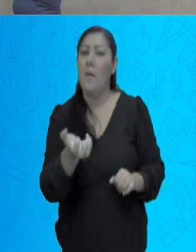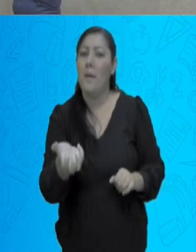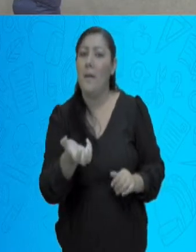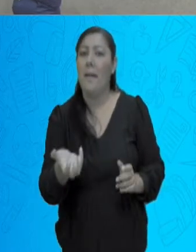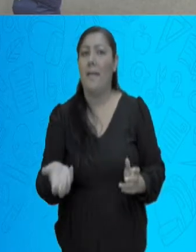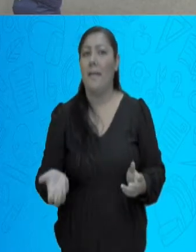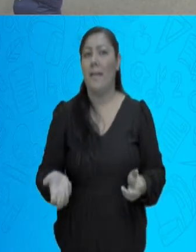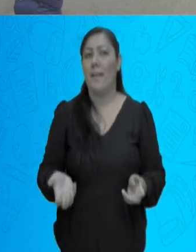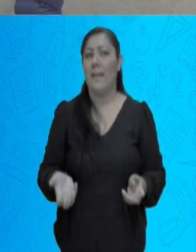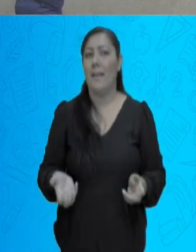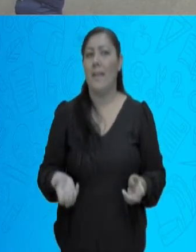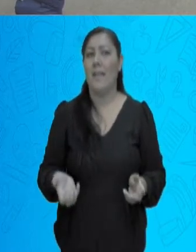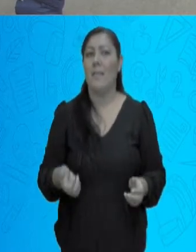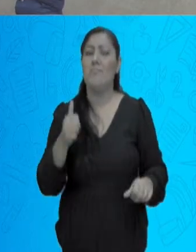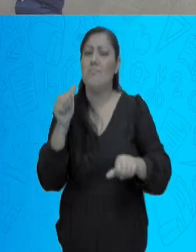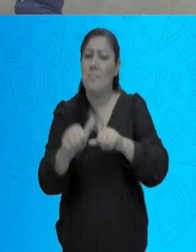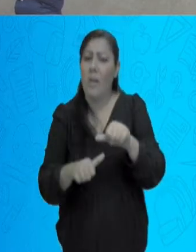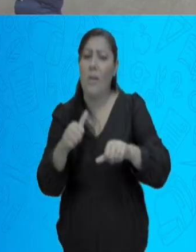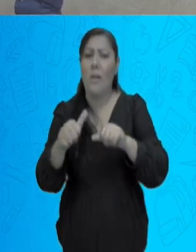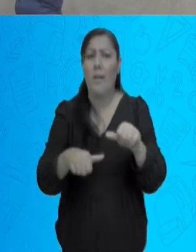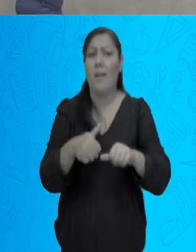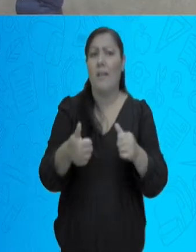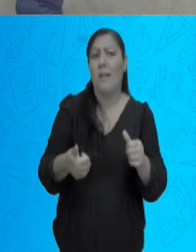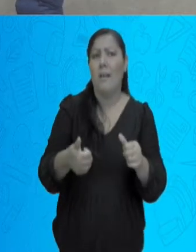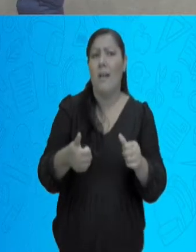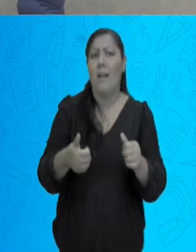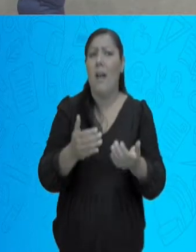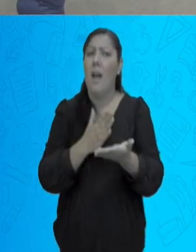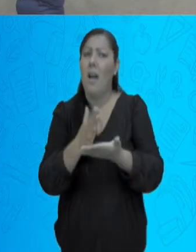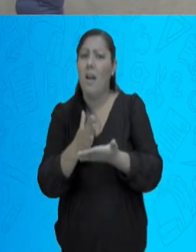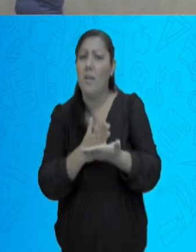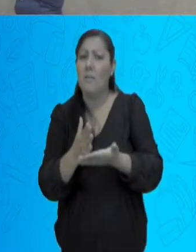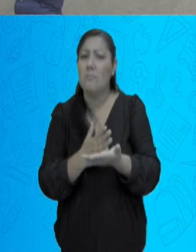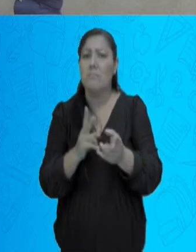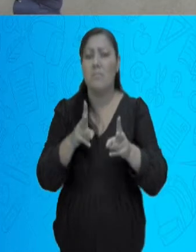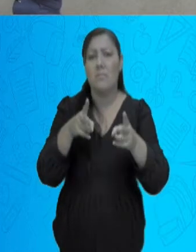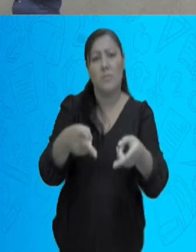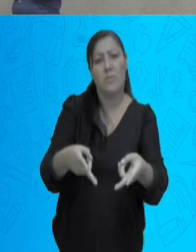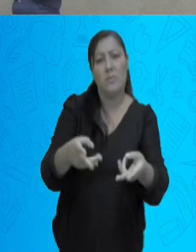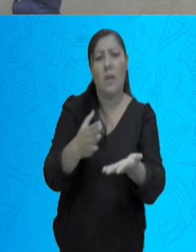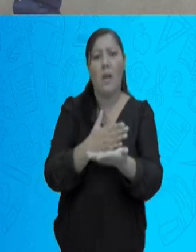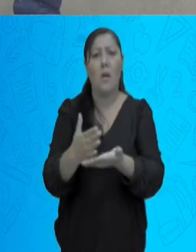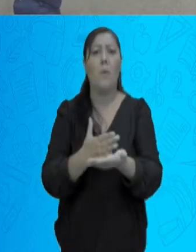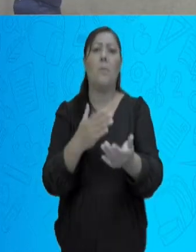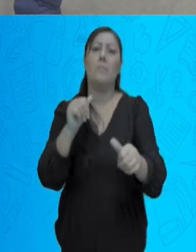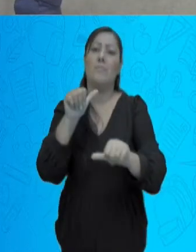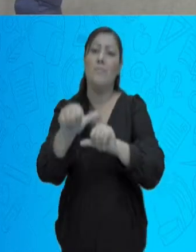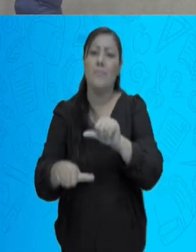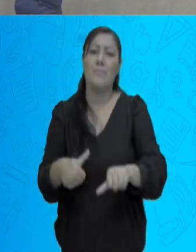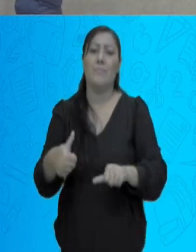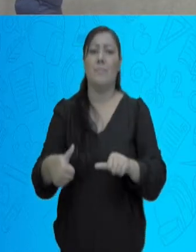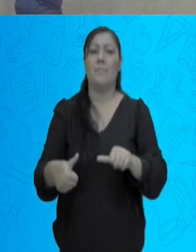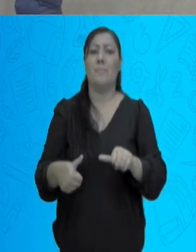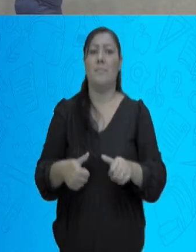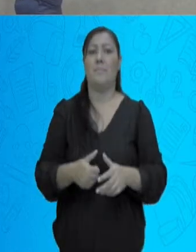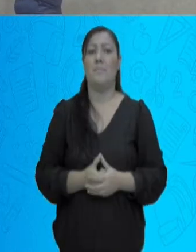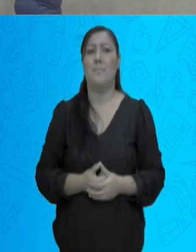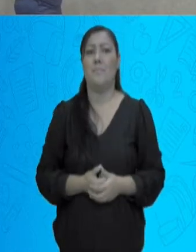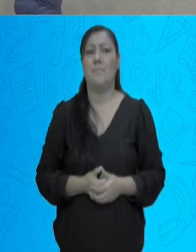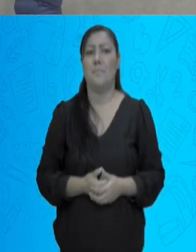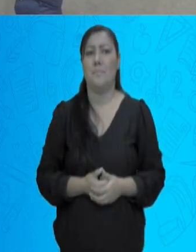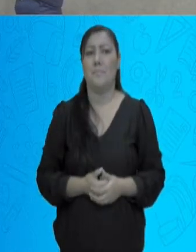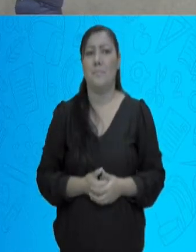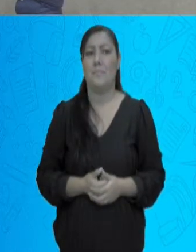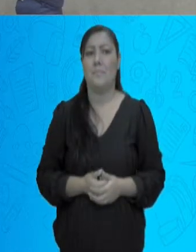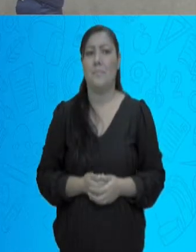mix de regular com irregular? Algumas letras, elas se apresentam com a forma, ela remete à forma do